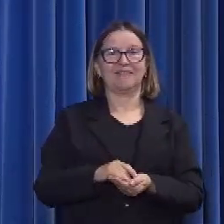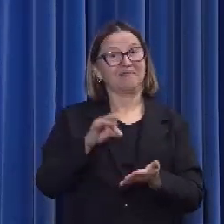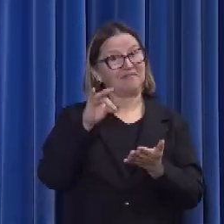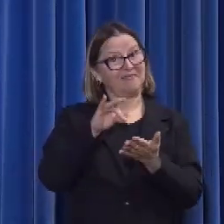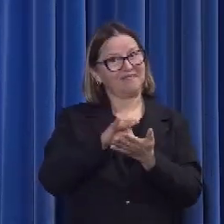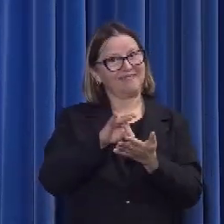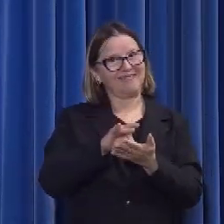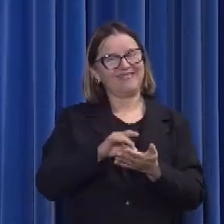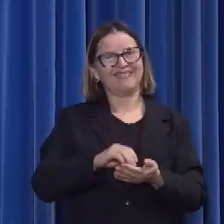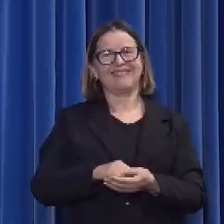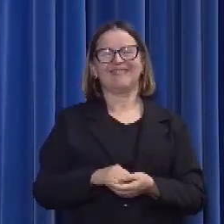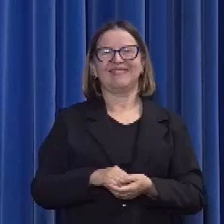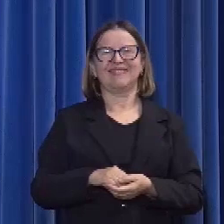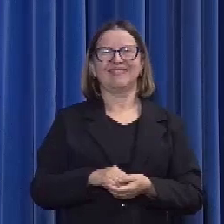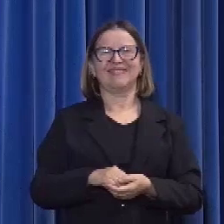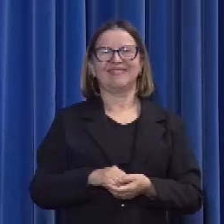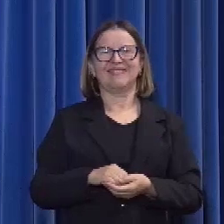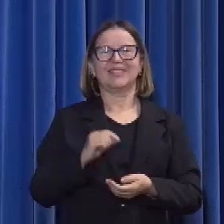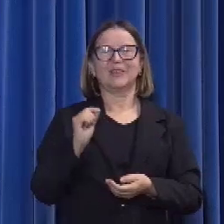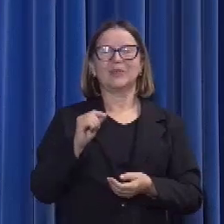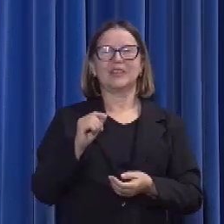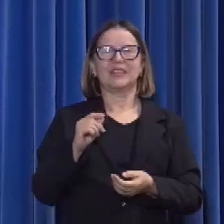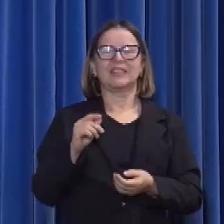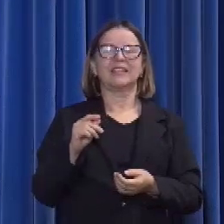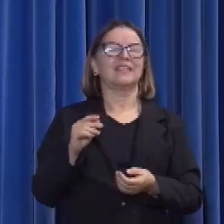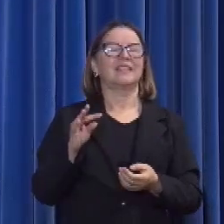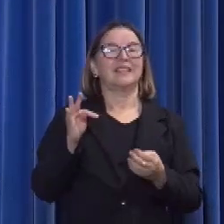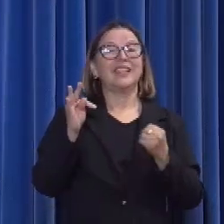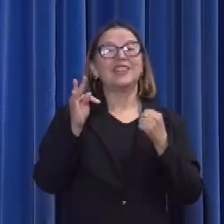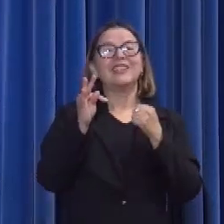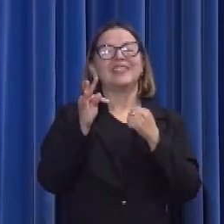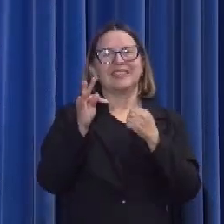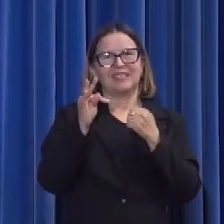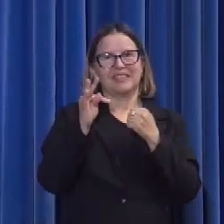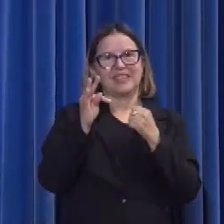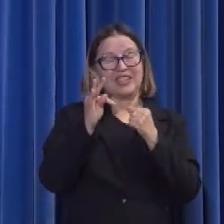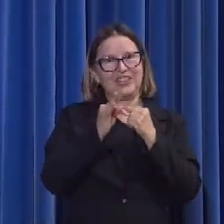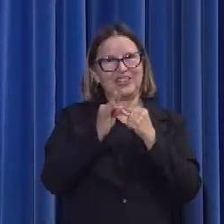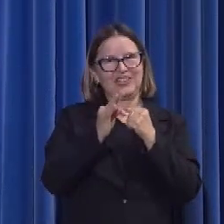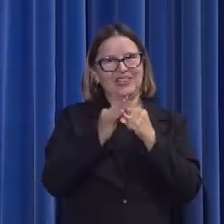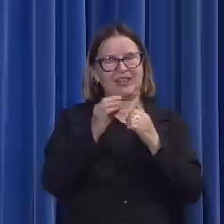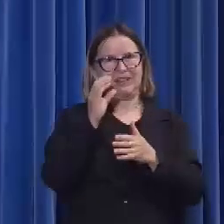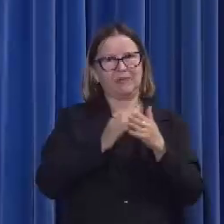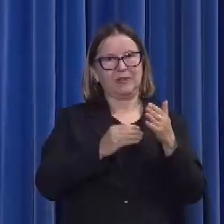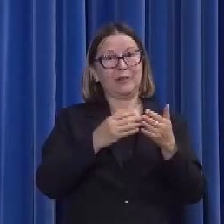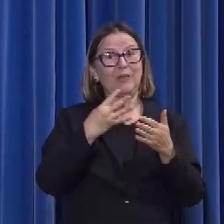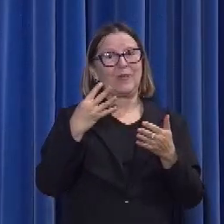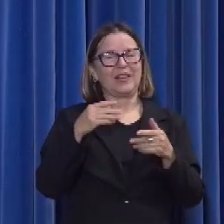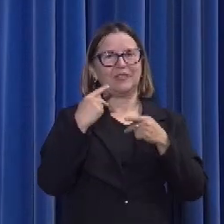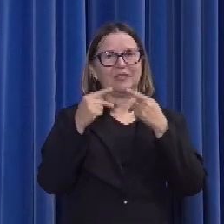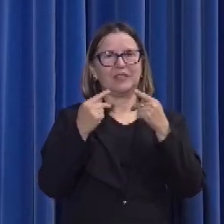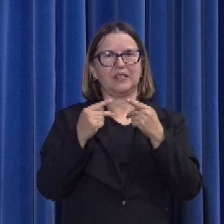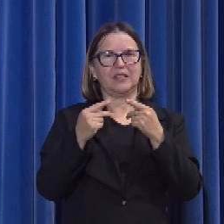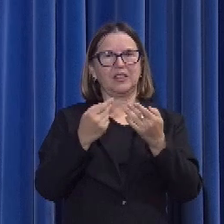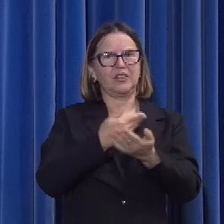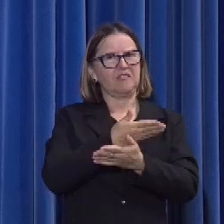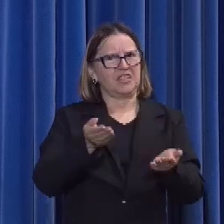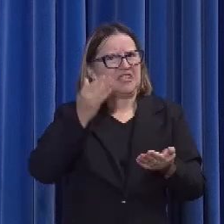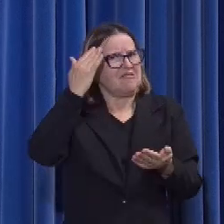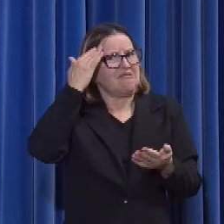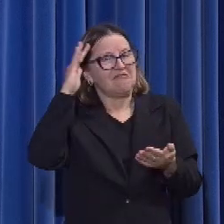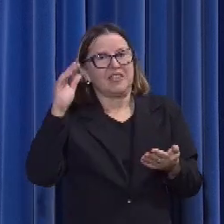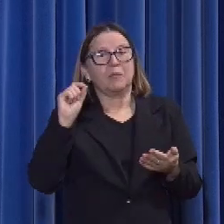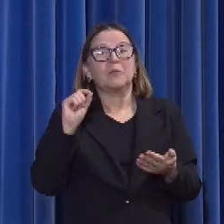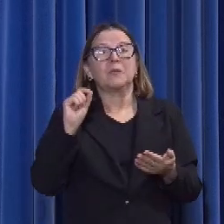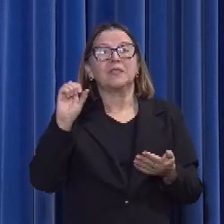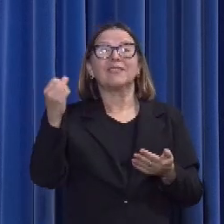Realidade. O que Tiago 4,14 nos diz? Vós não sabeis o que sucederá